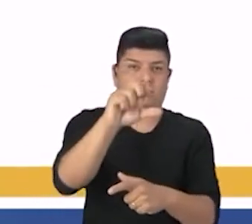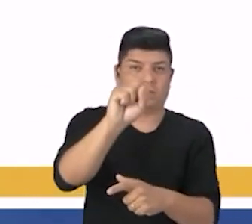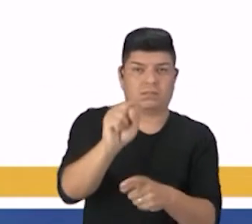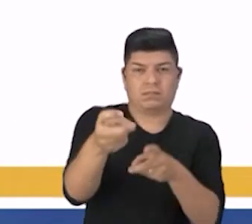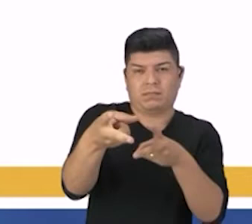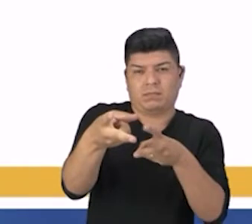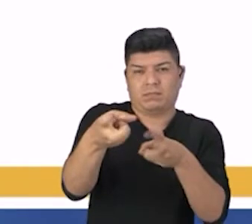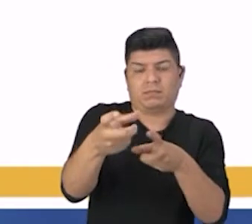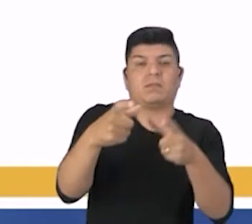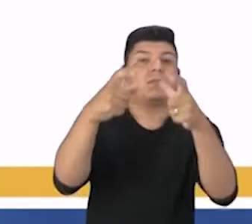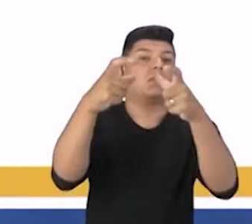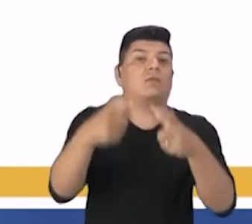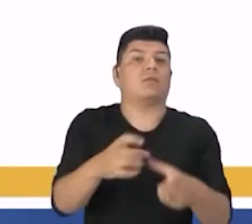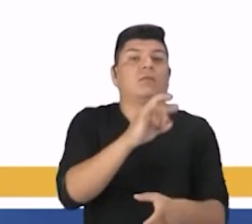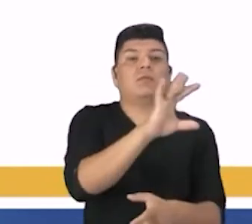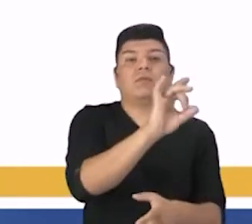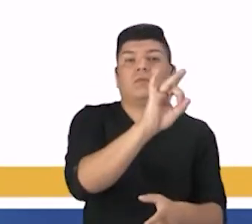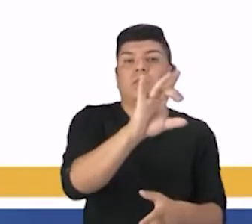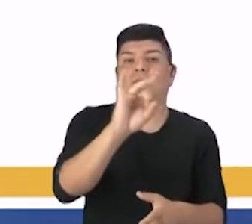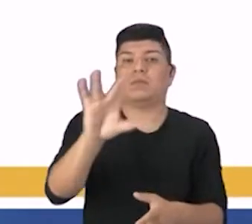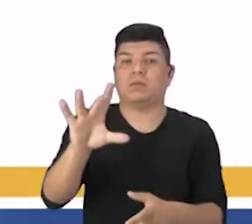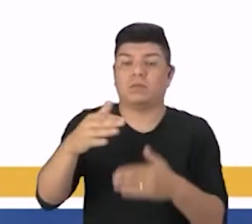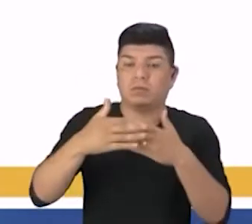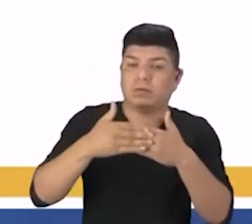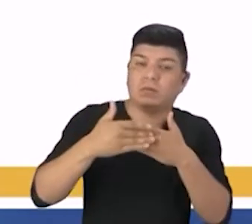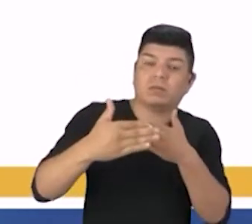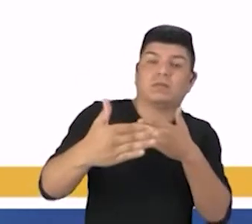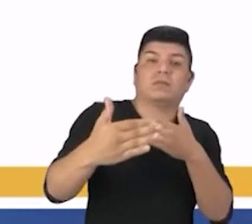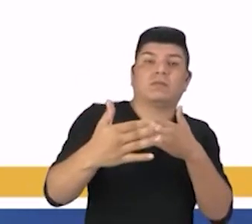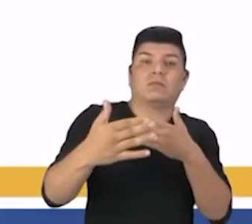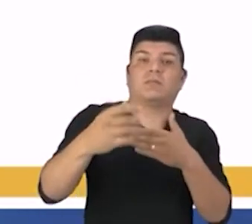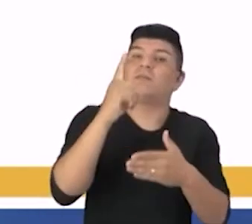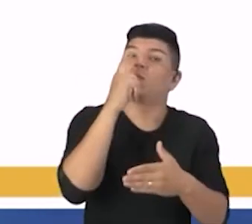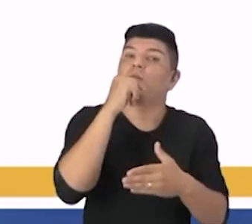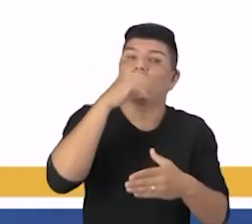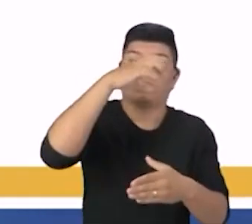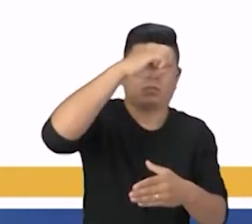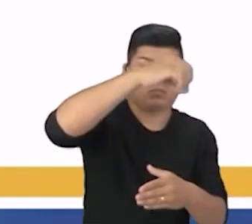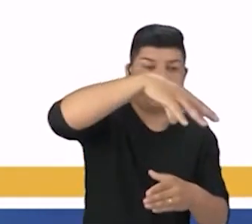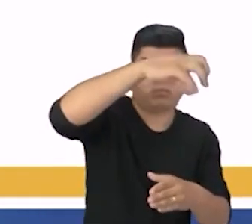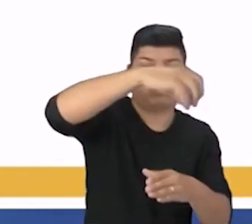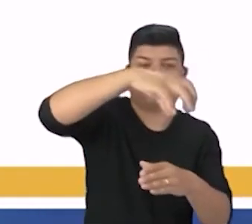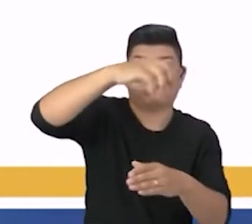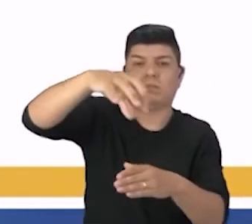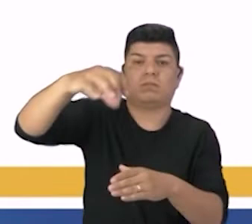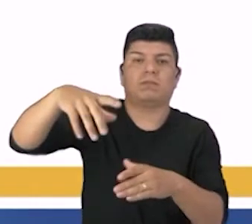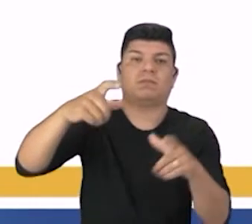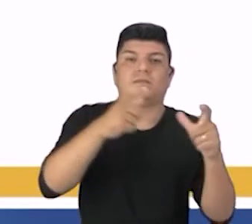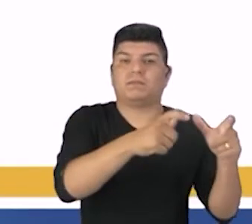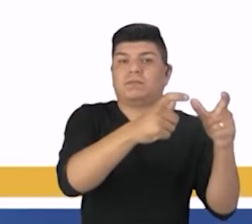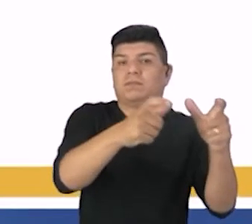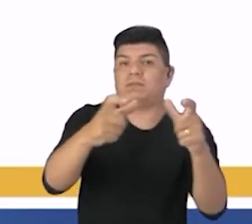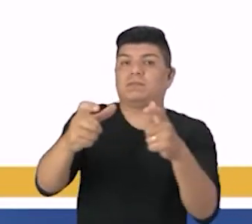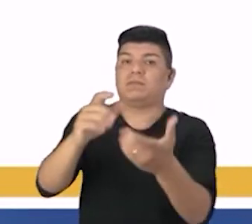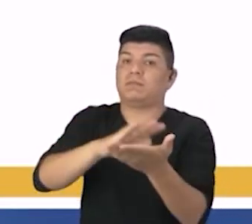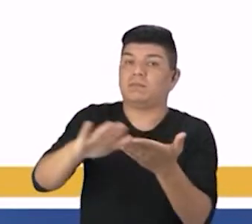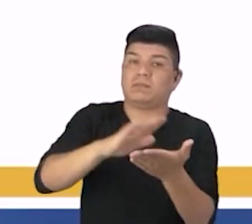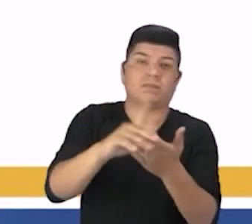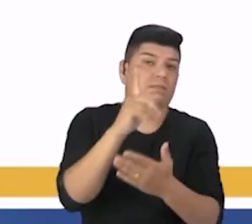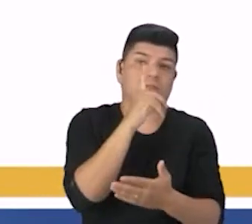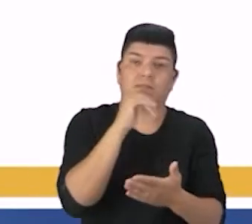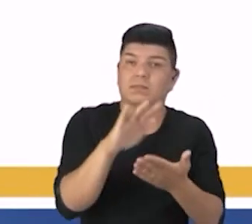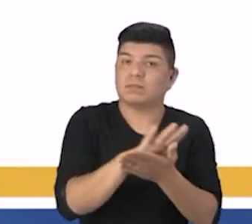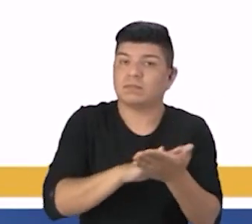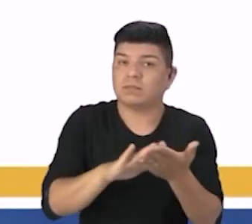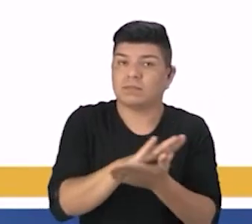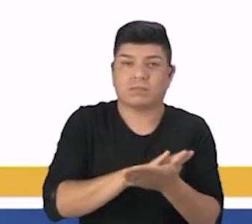consegue identificar aonde estão cada uma delas e a parte disso fazer uma irrigação inteligente de modo que não haja desperdício de água